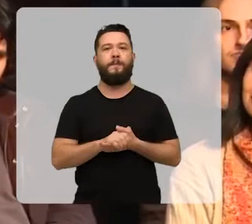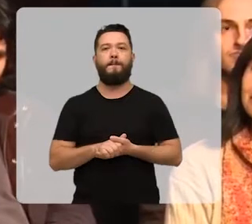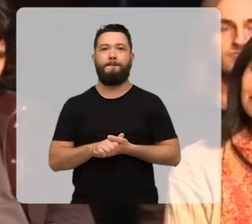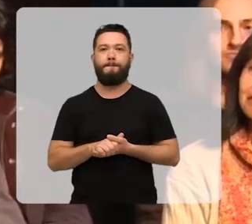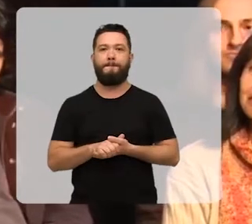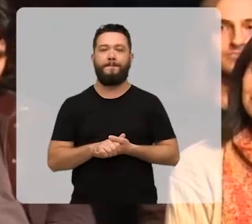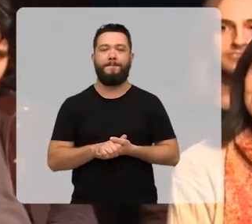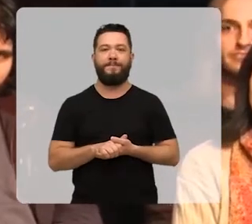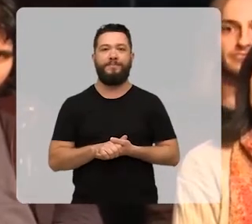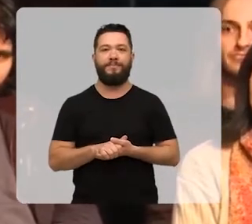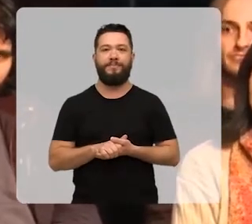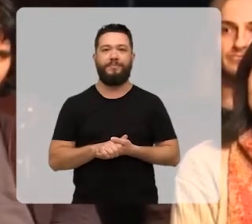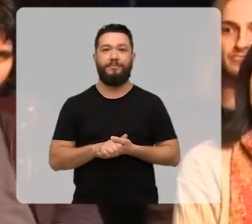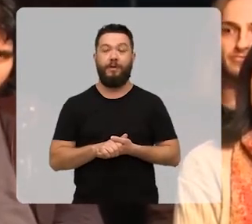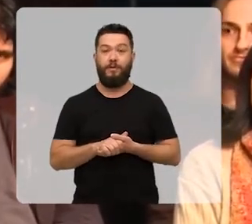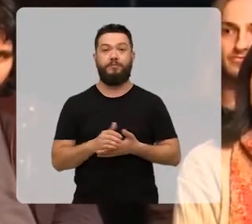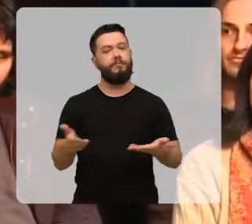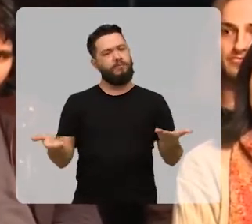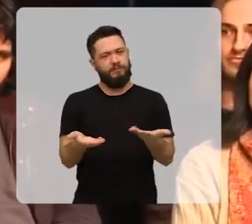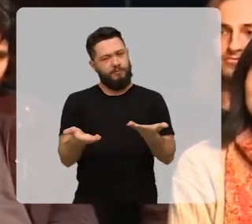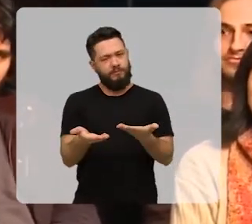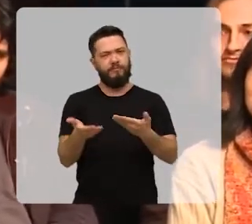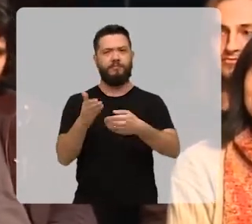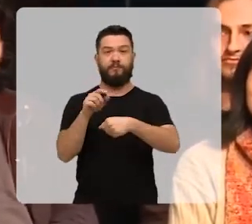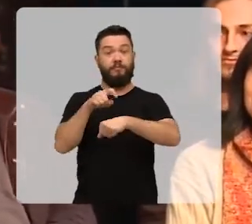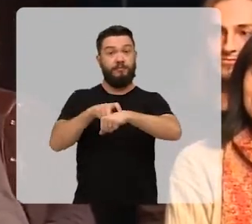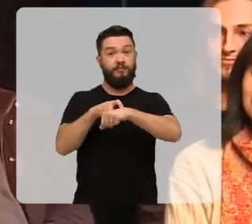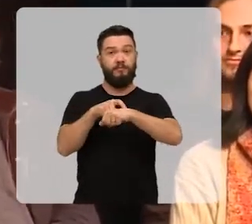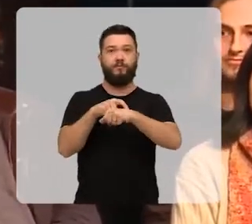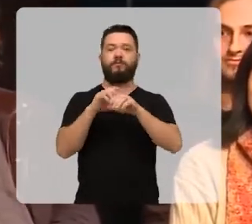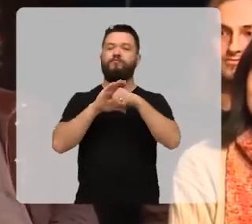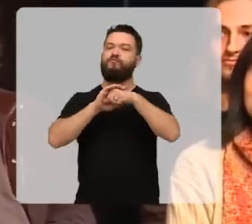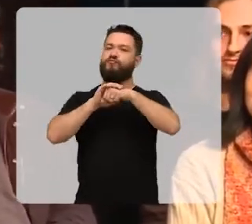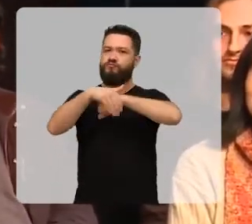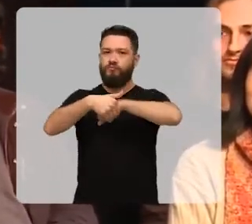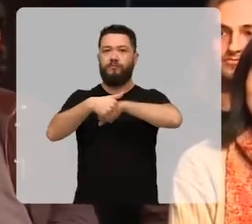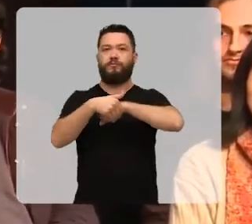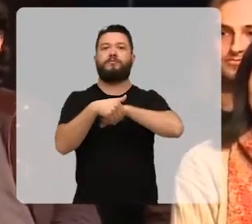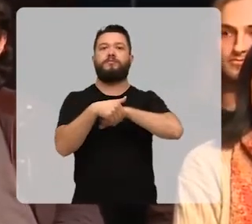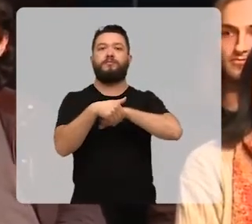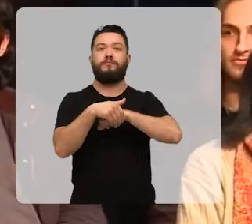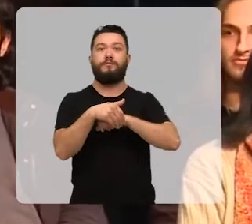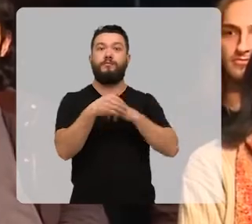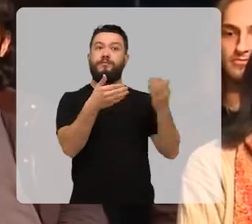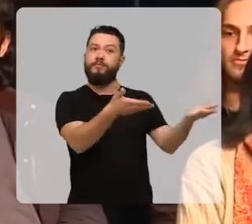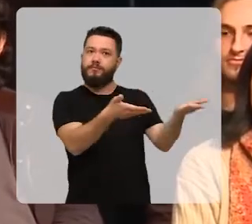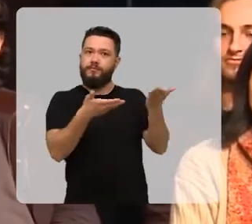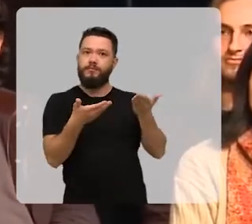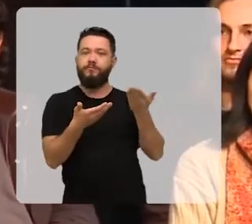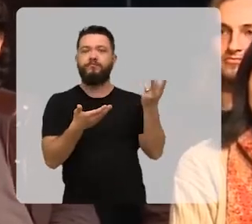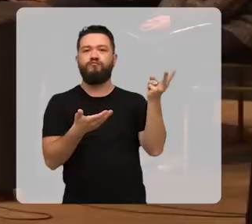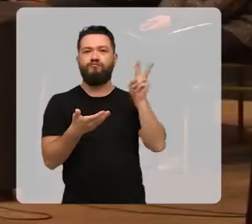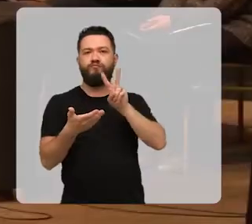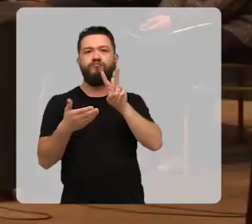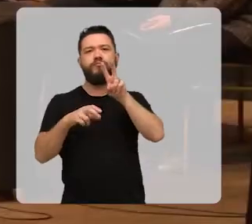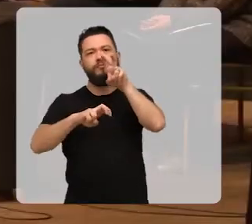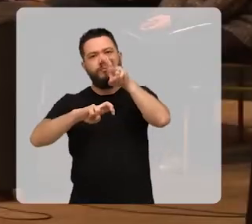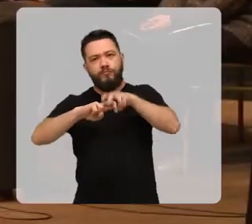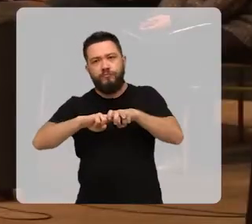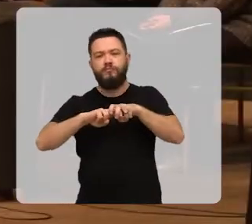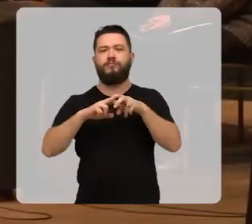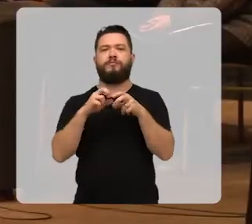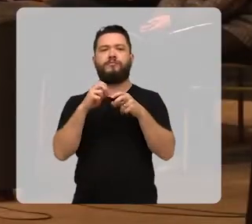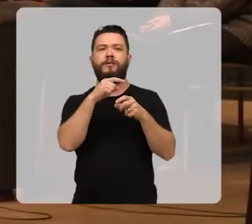Para hoje, para esta noite, a Nanete vai falar com vocês mais livremente